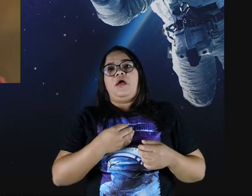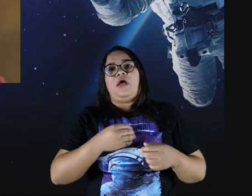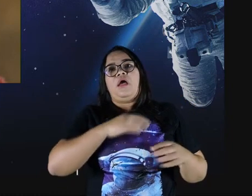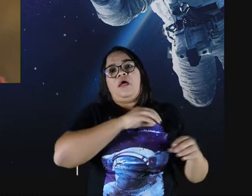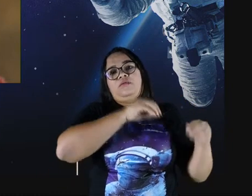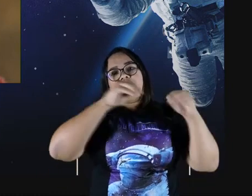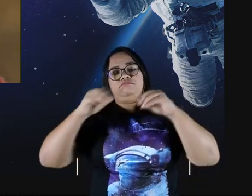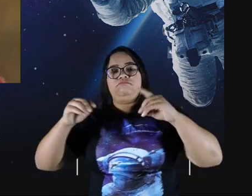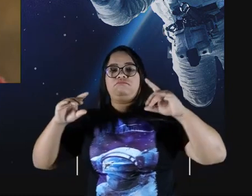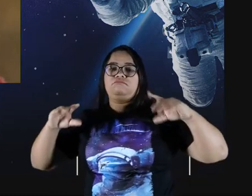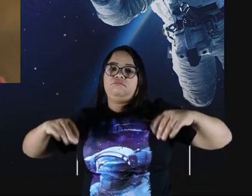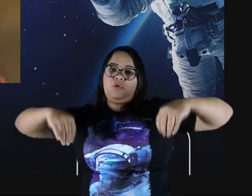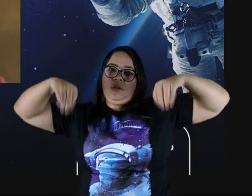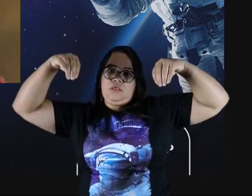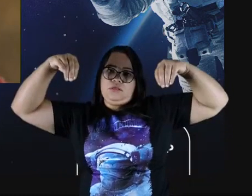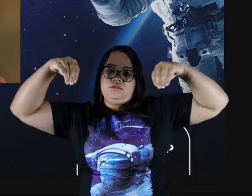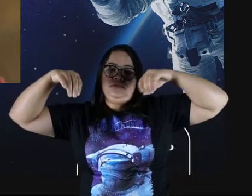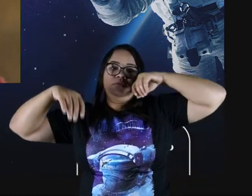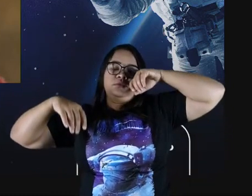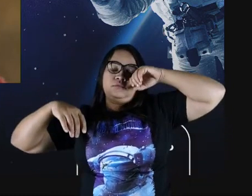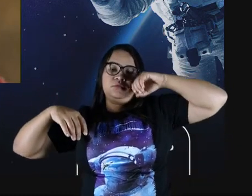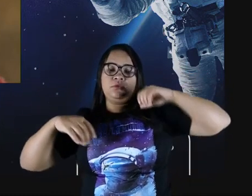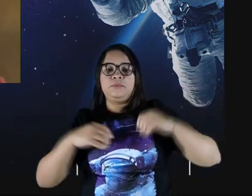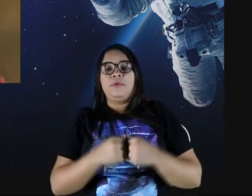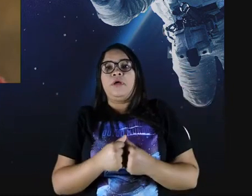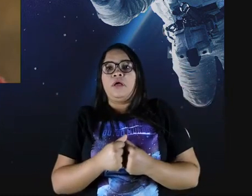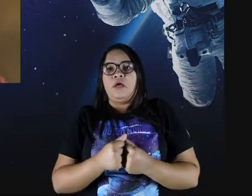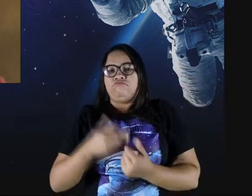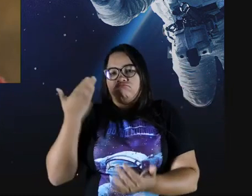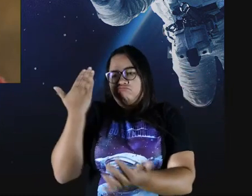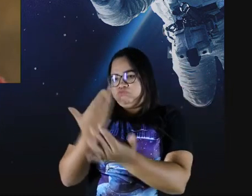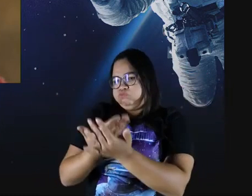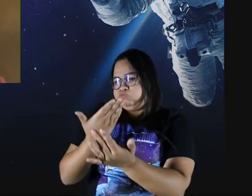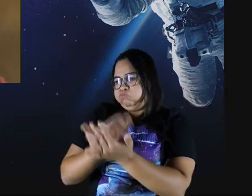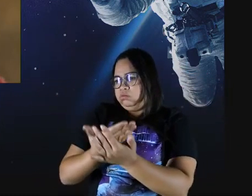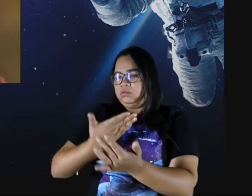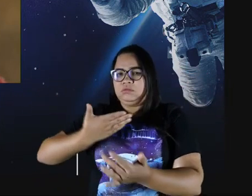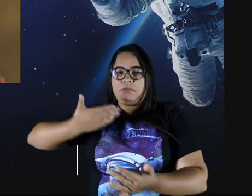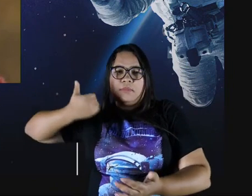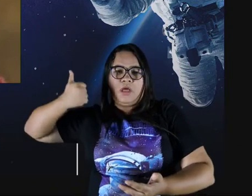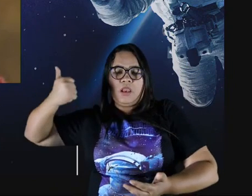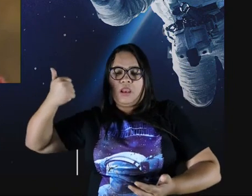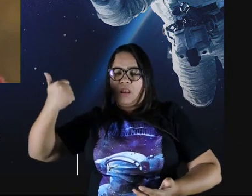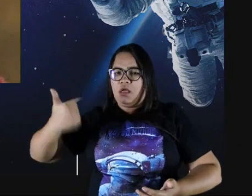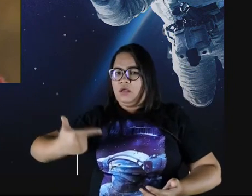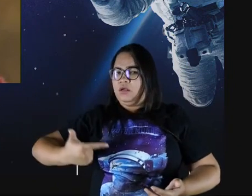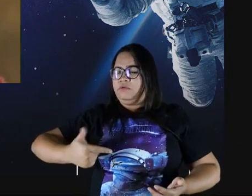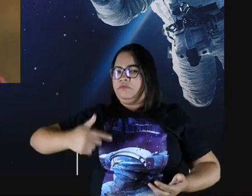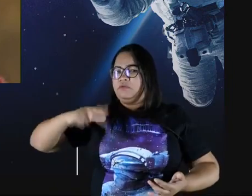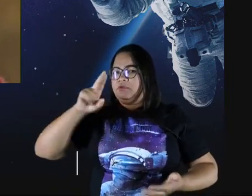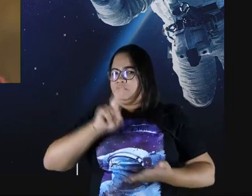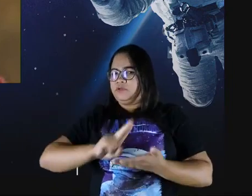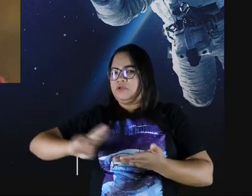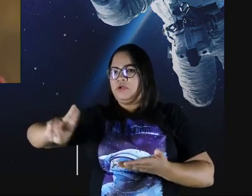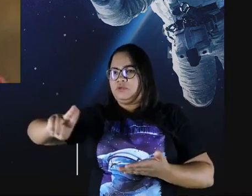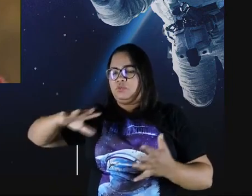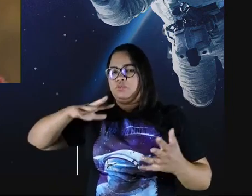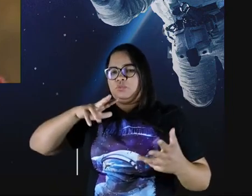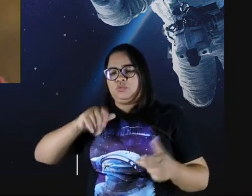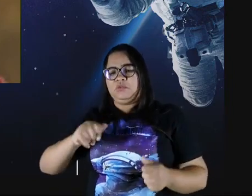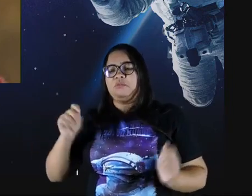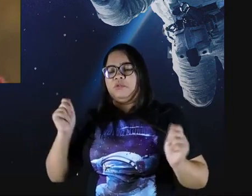no palácio. Os maiores, as melhores universidades do mundo estavam em condições dos